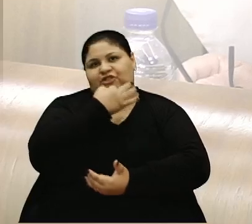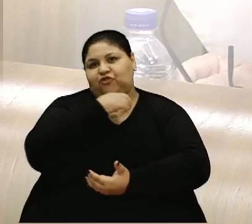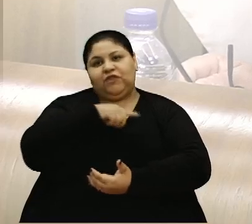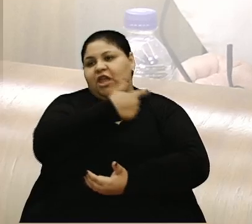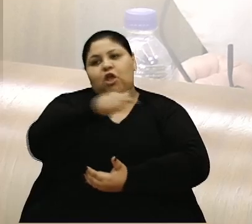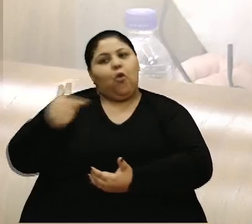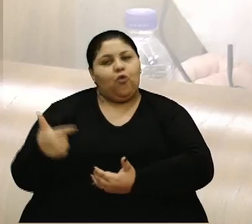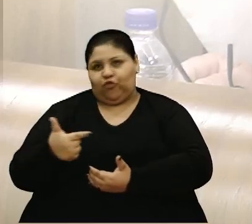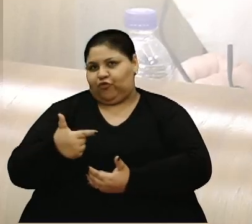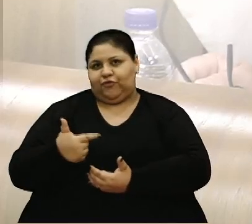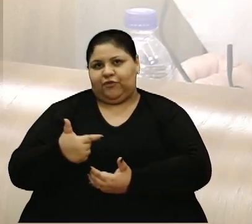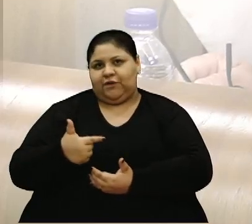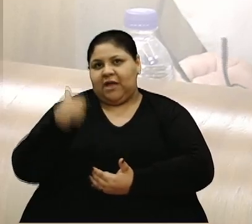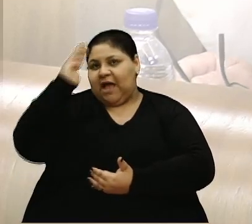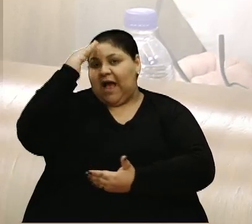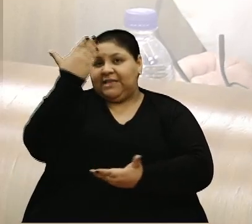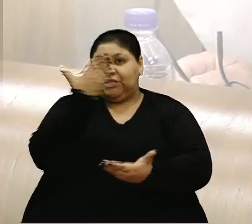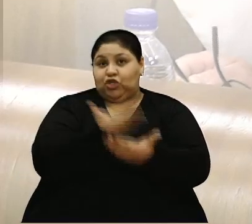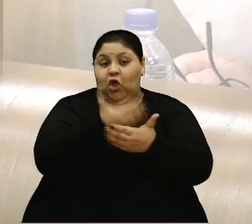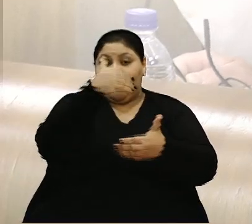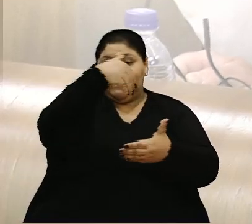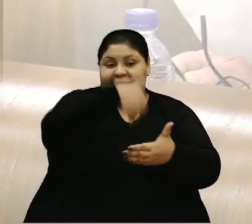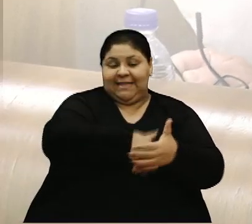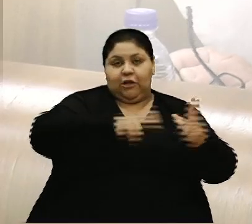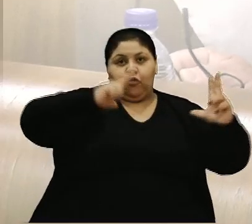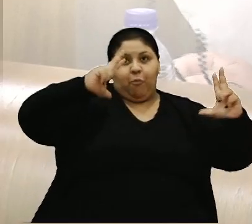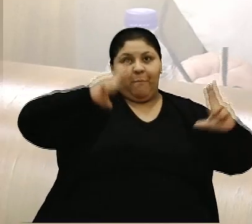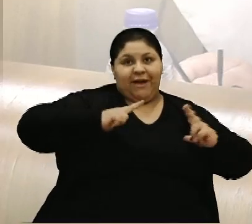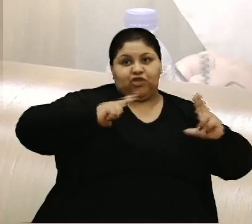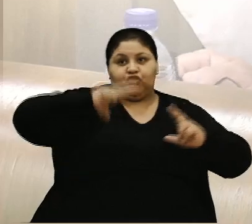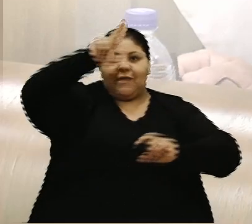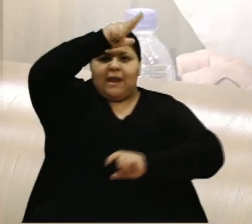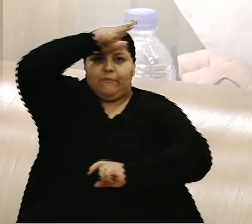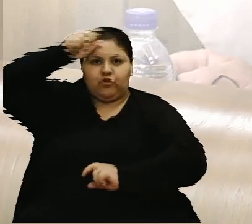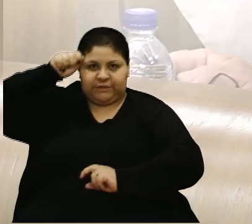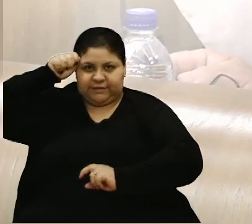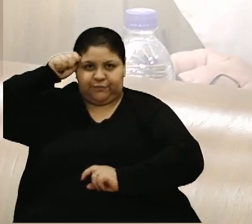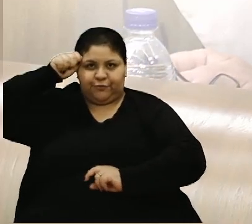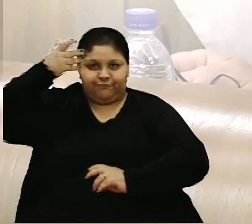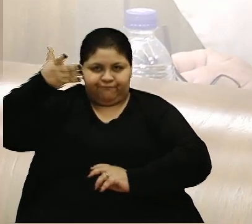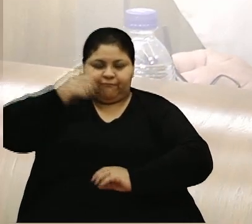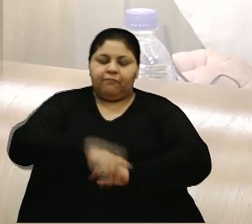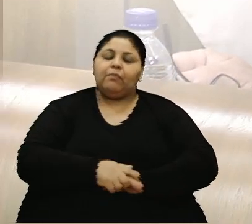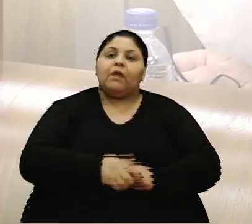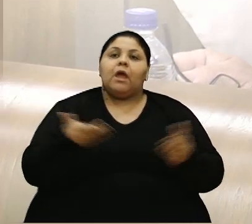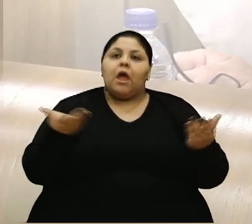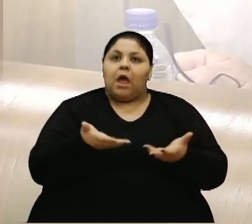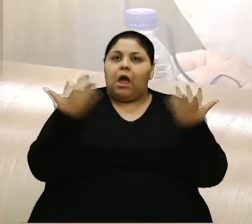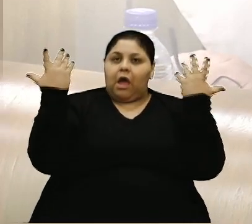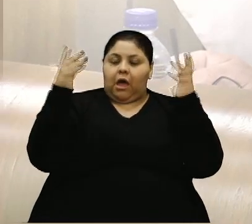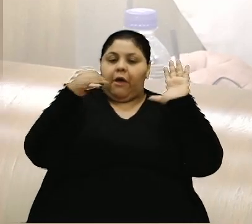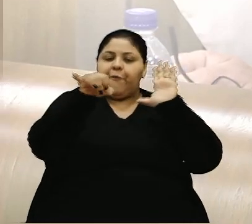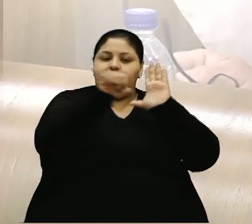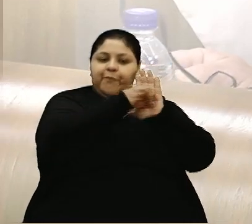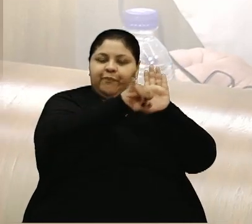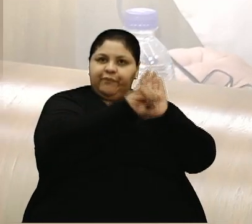As compartilhadas. Obrigado. Então, quero parabenizar o governo de ter o edital para mais